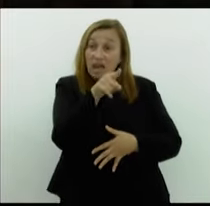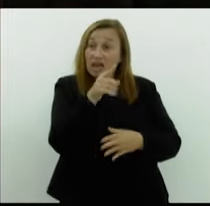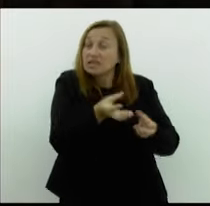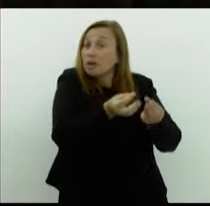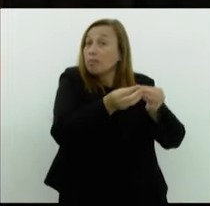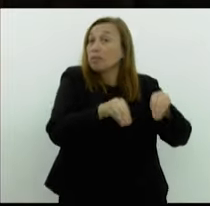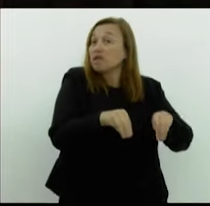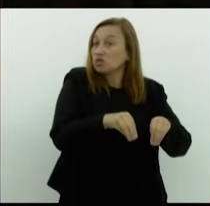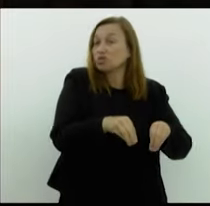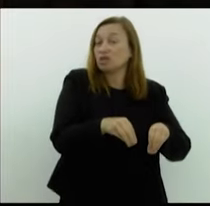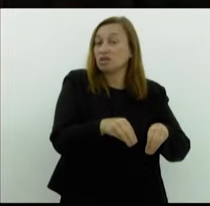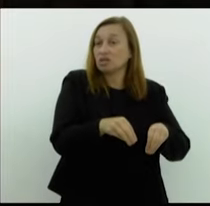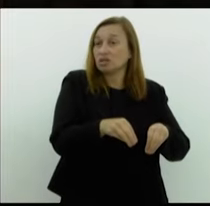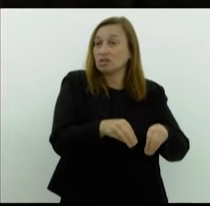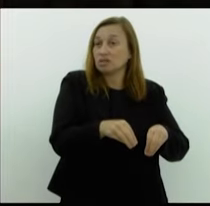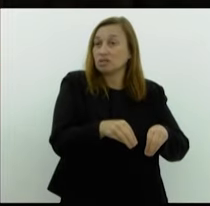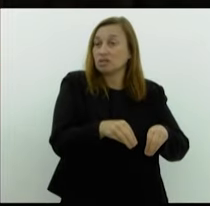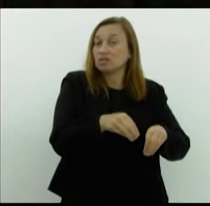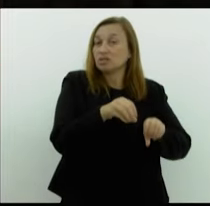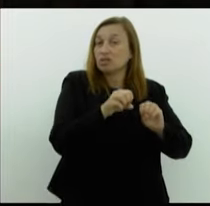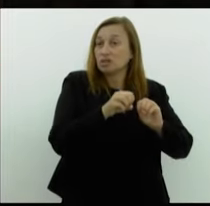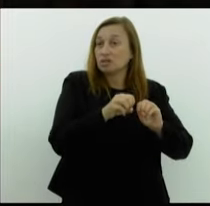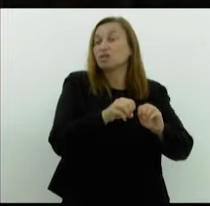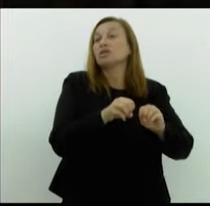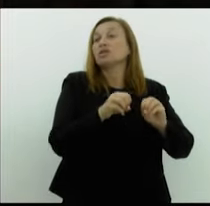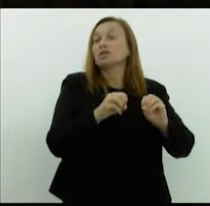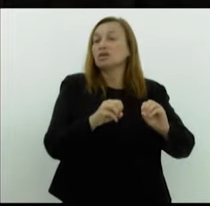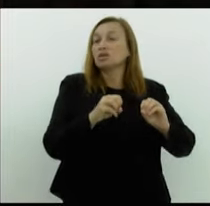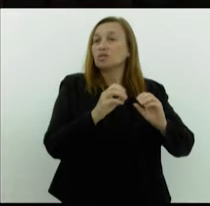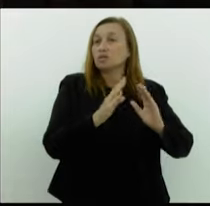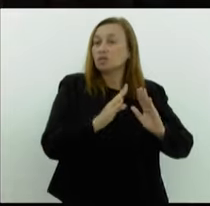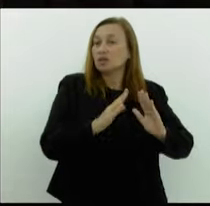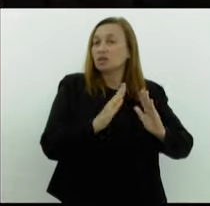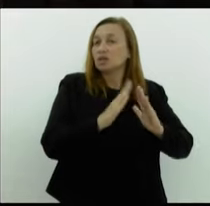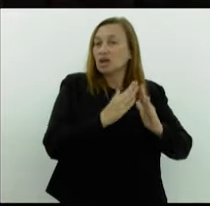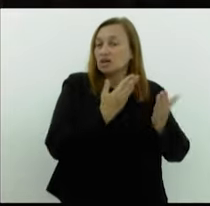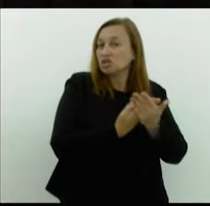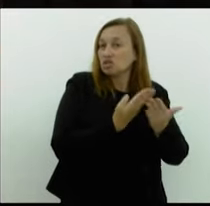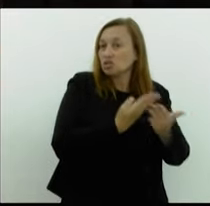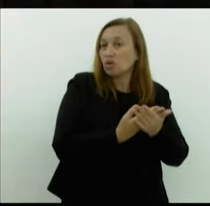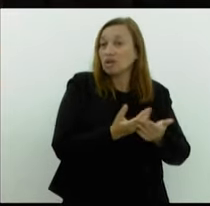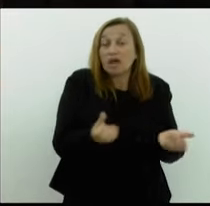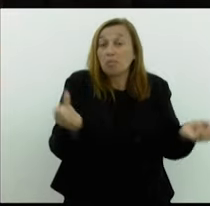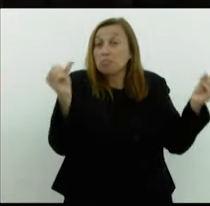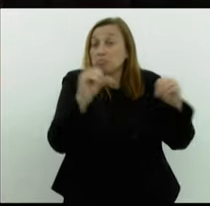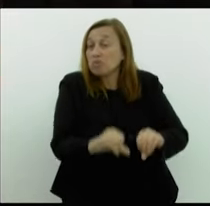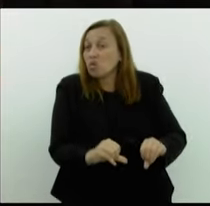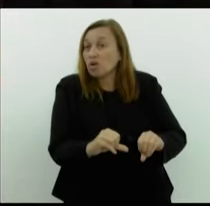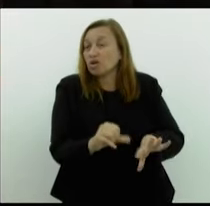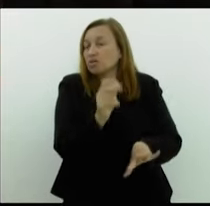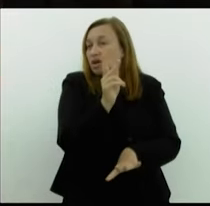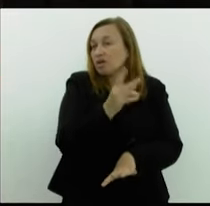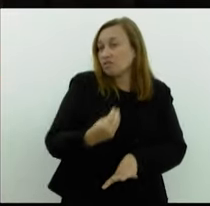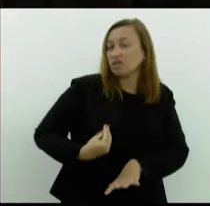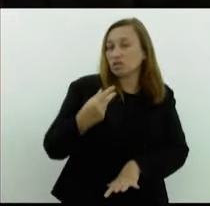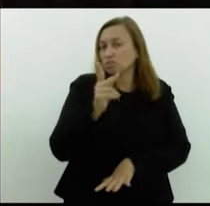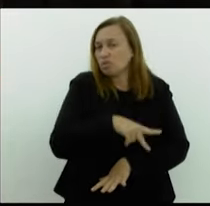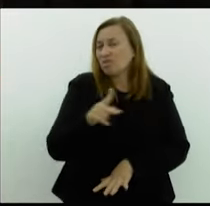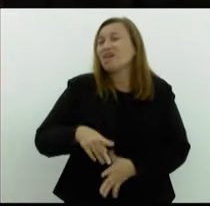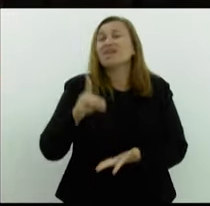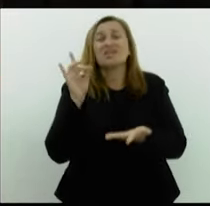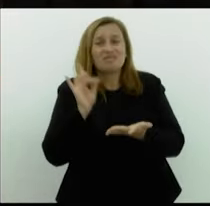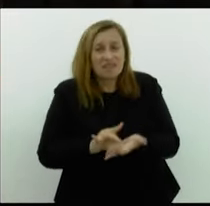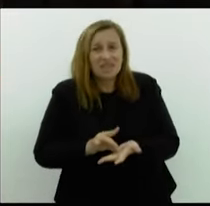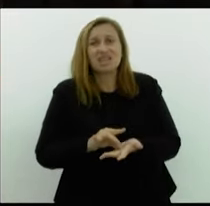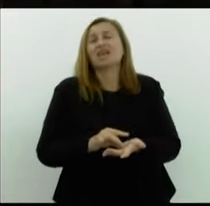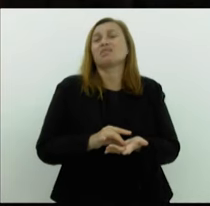precarizando o magistério, que ela está piorando as condições do magistério, porque realmente é essa margem